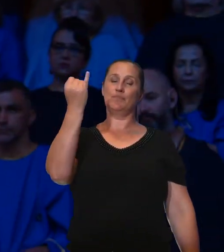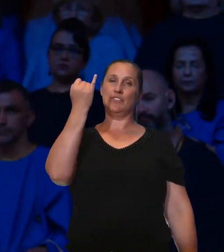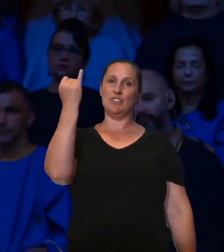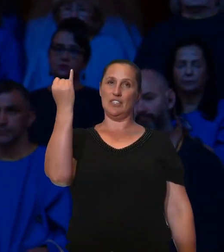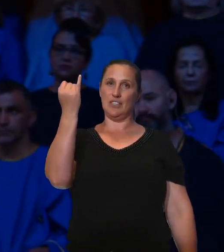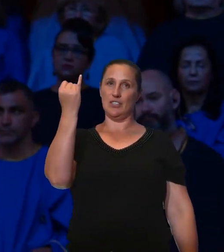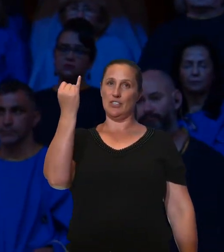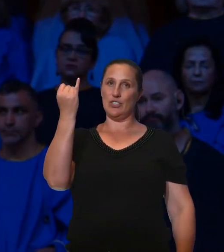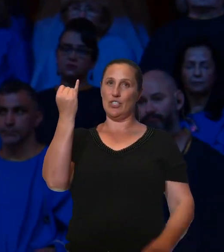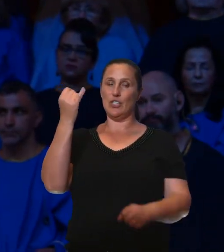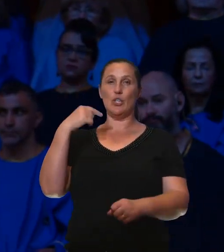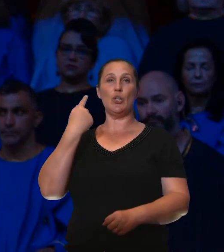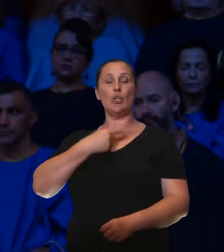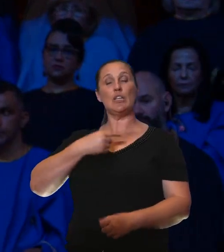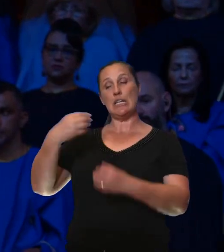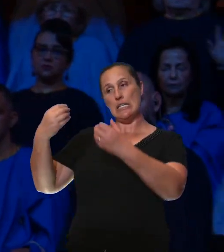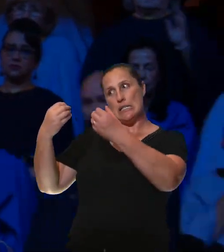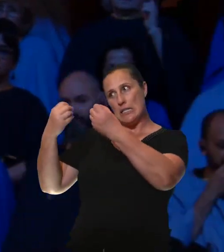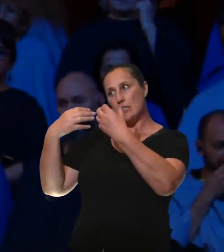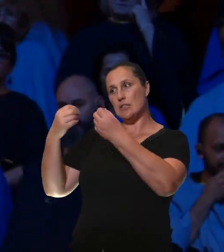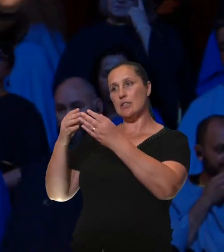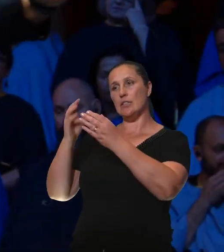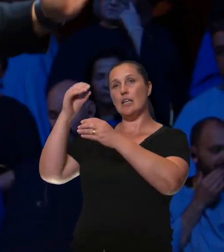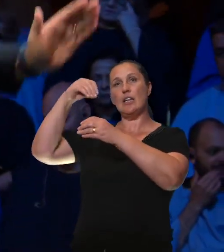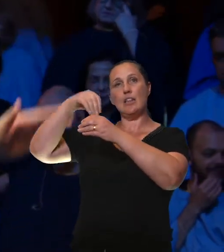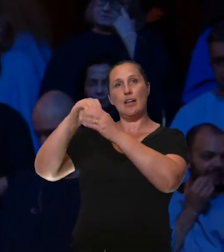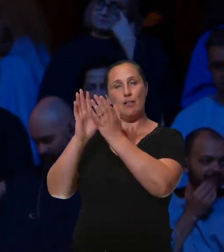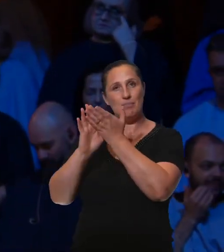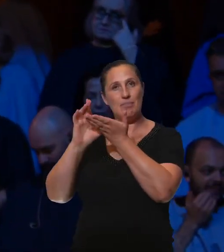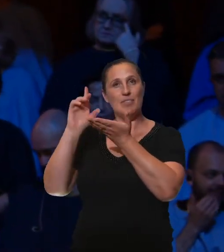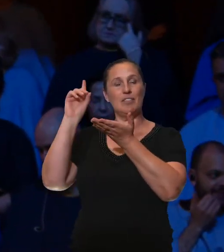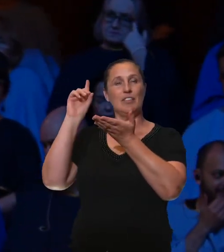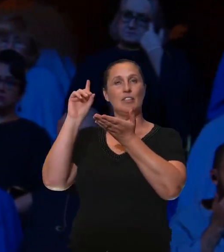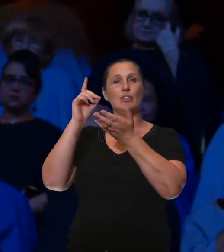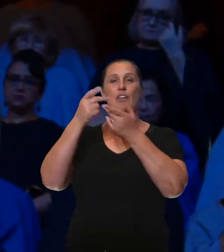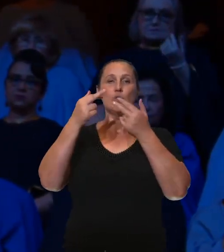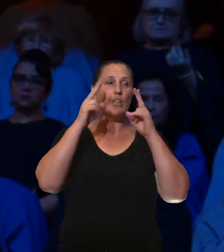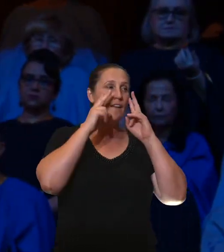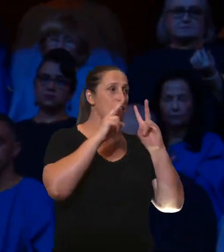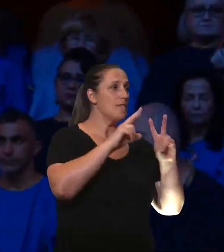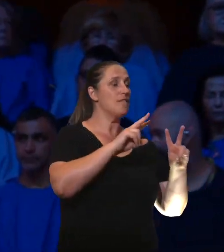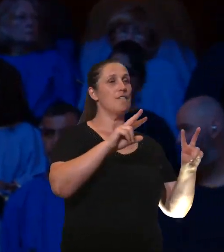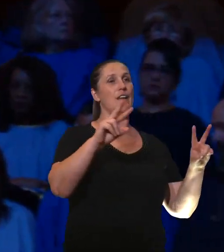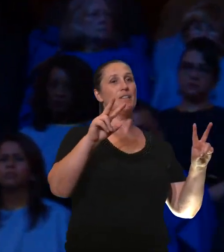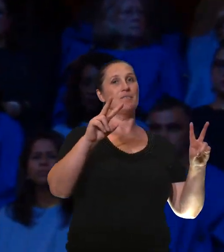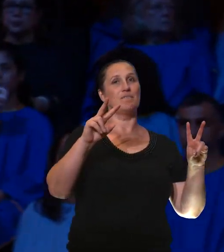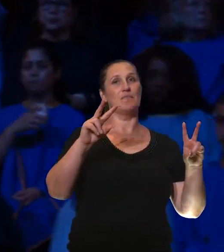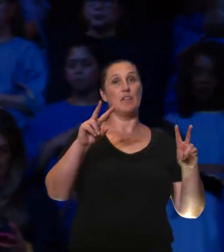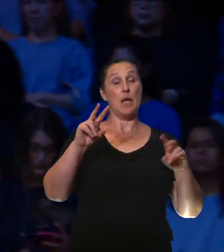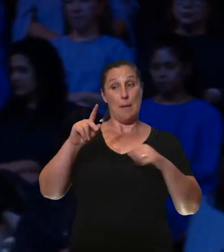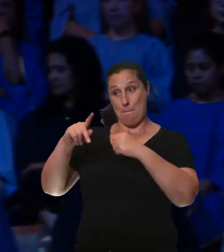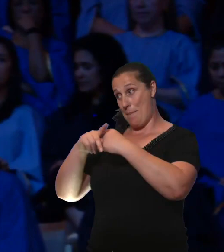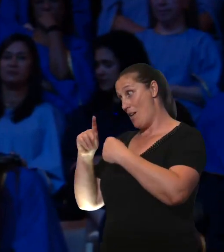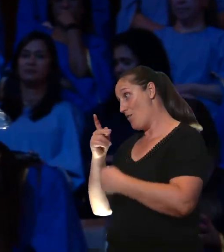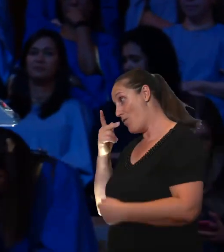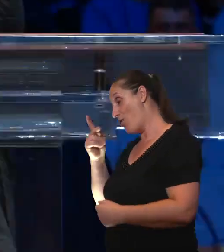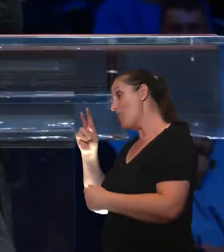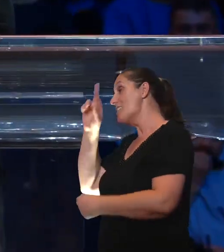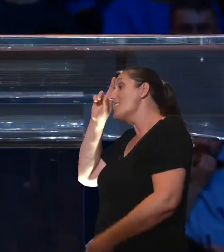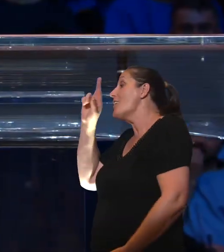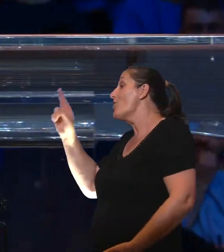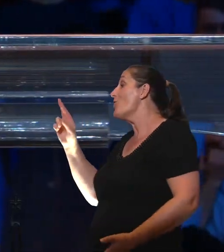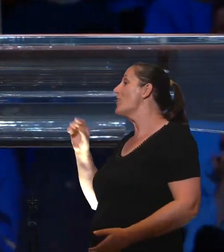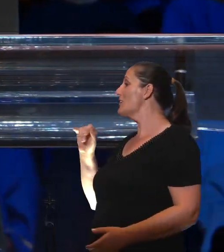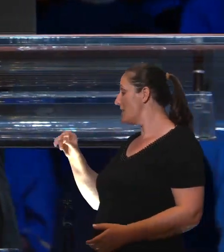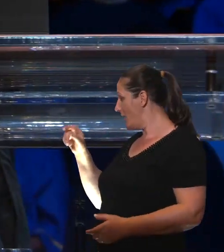ouvimos da palavra de Deus do que estamos vendo ao nosso redor. Pedro então disse: Senhor, se